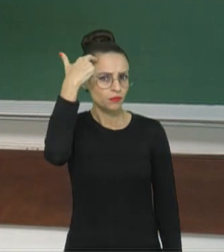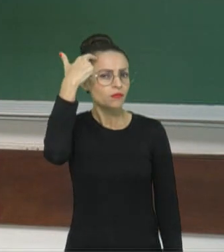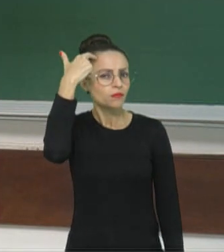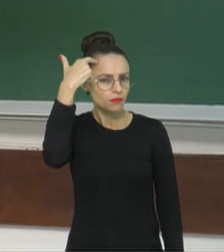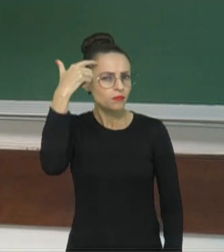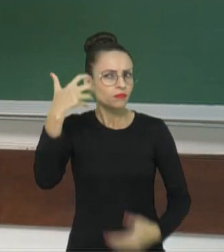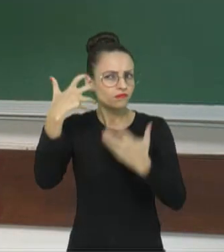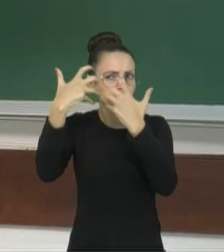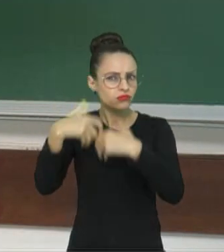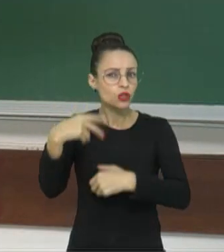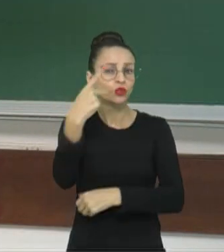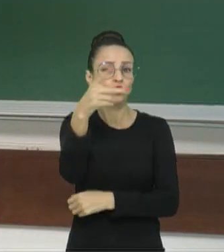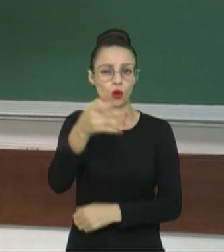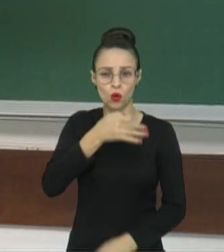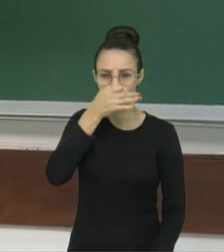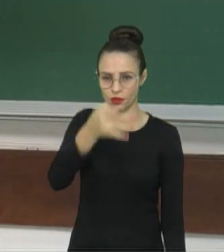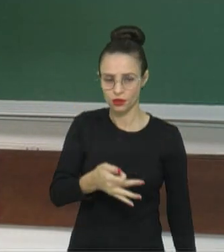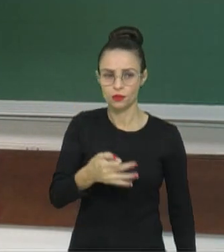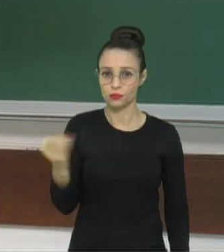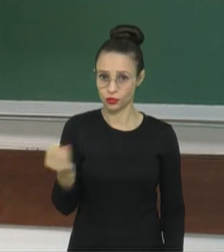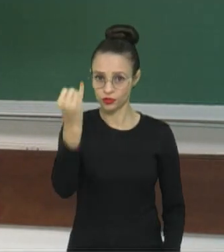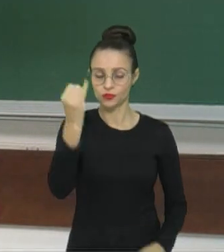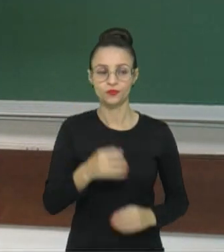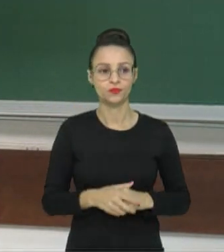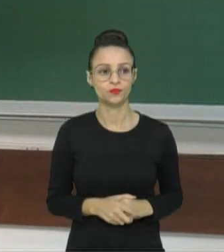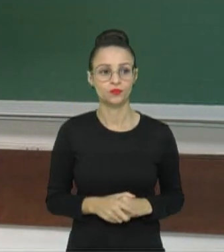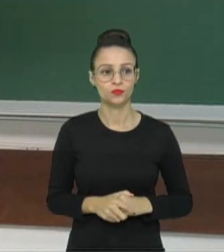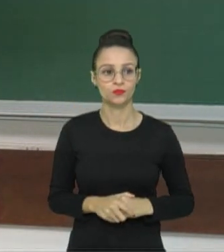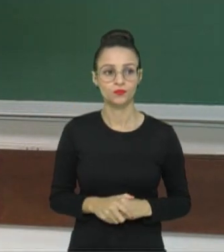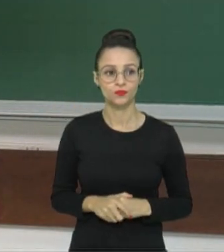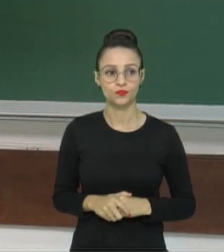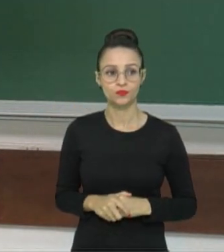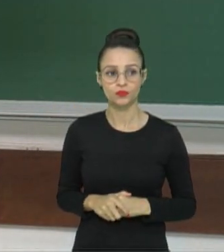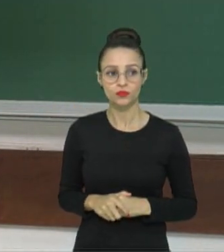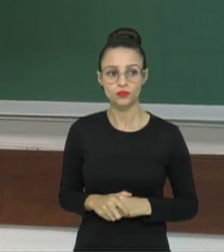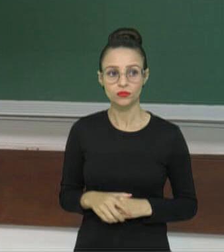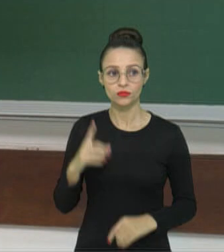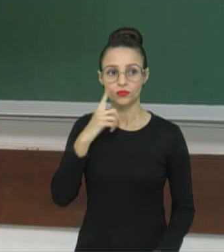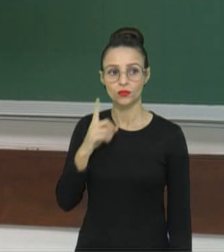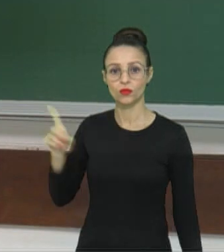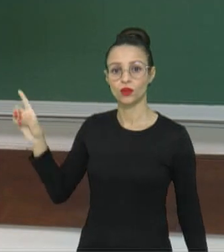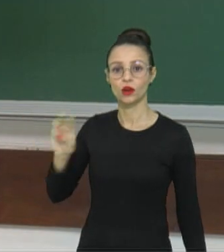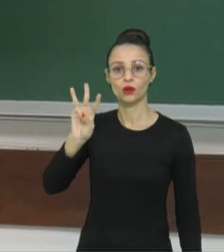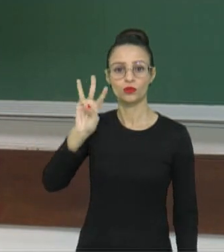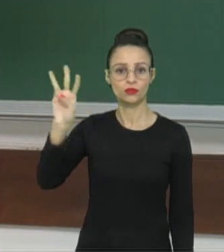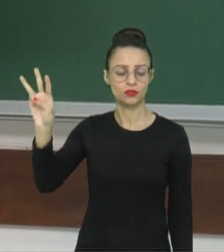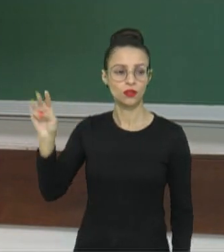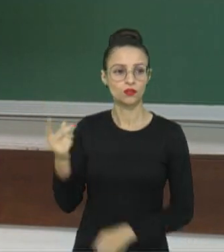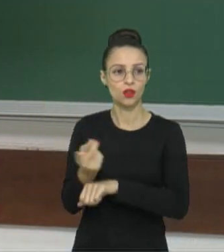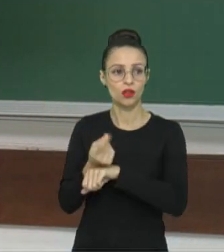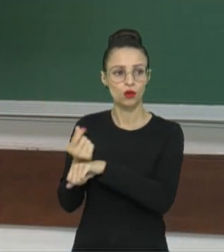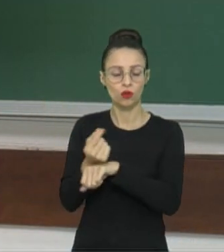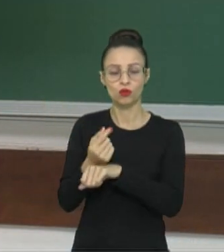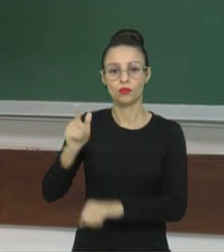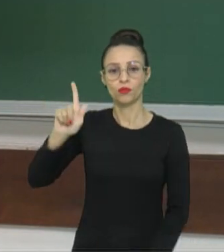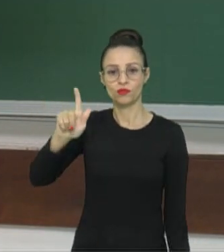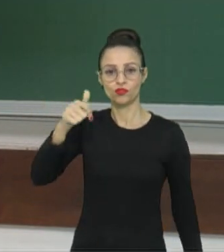nossa opinião, bem importante. Depois eu tenho aqui Economia do